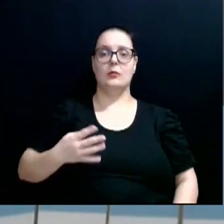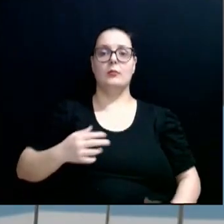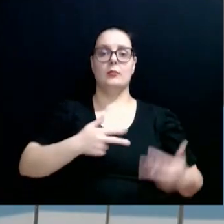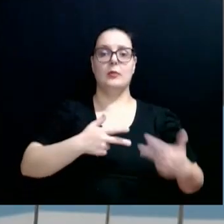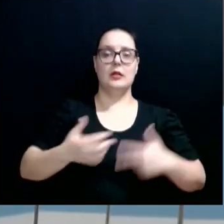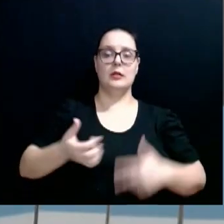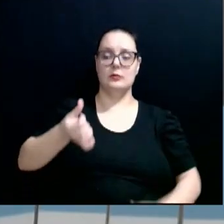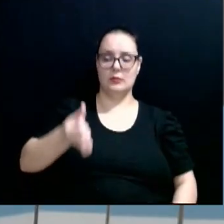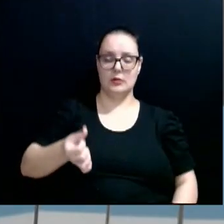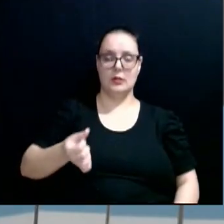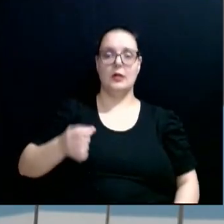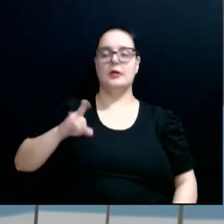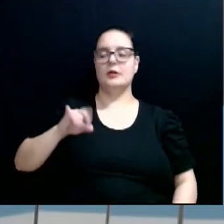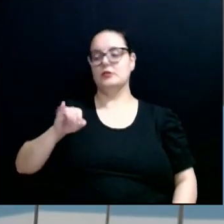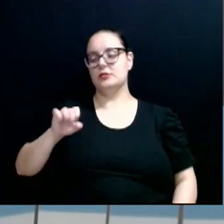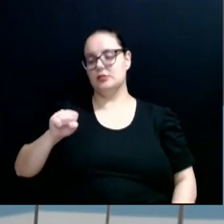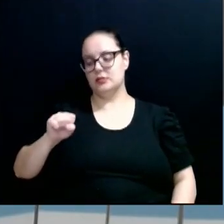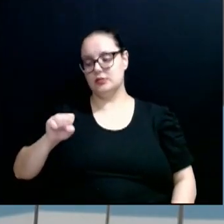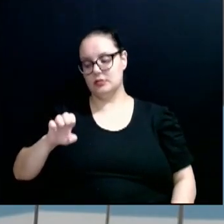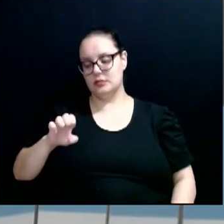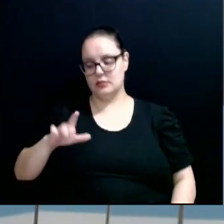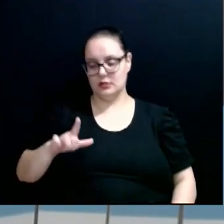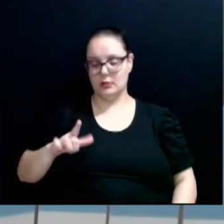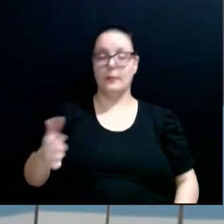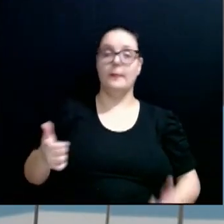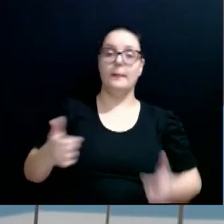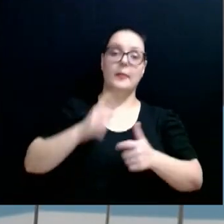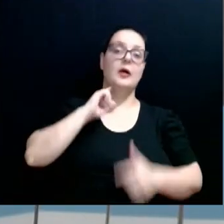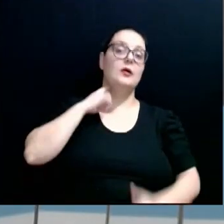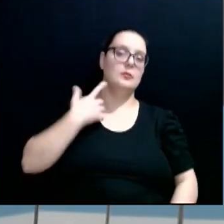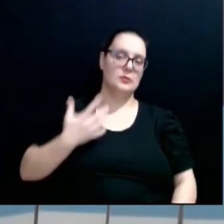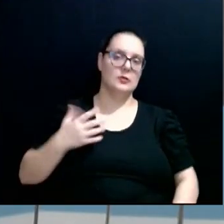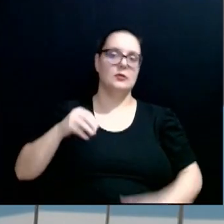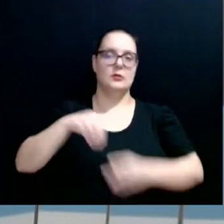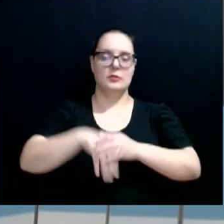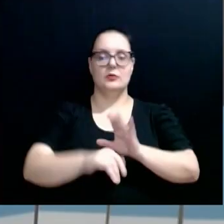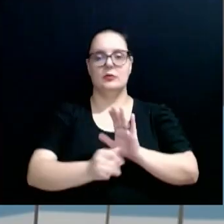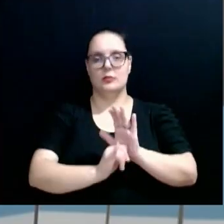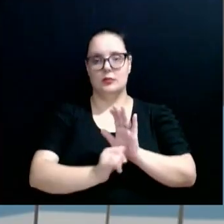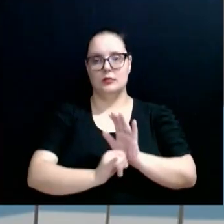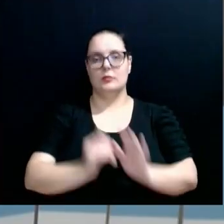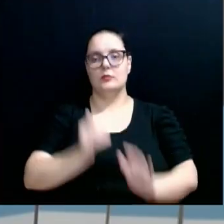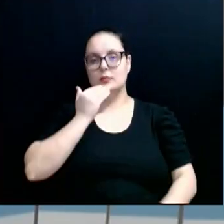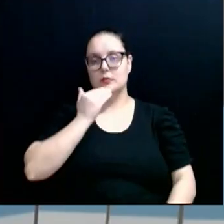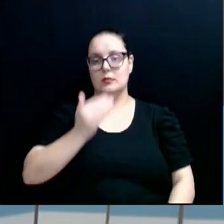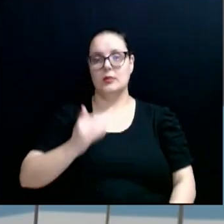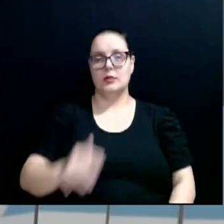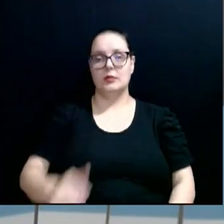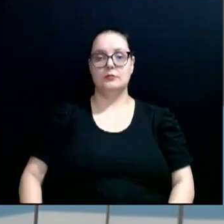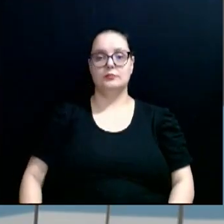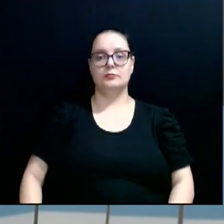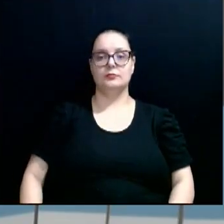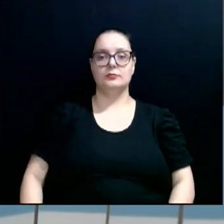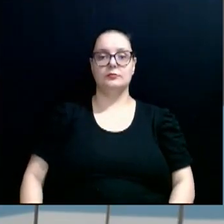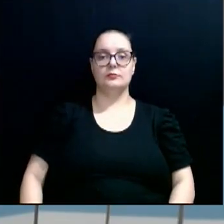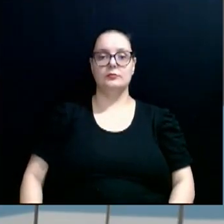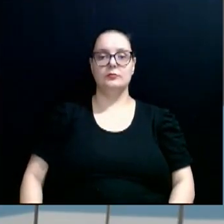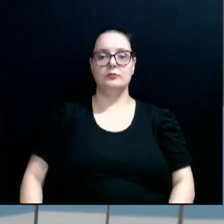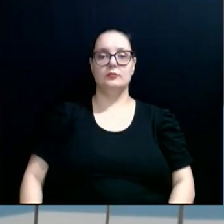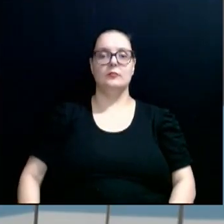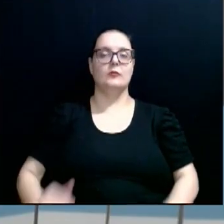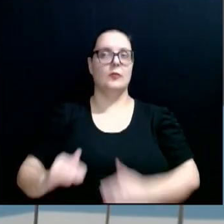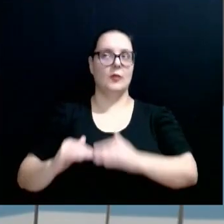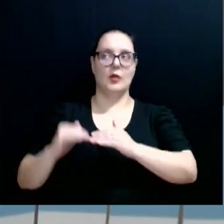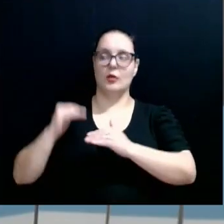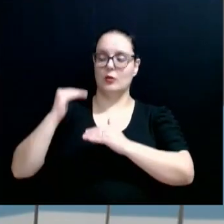diesel, menos poluente, e dentro do edital a gente pediu os veículos de última tecnologia a diesel, que é